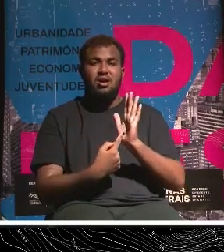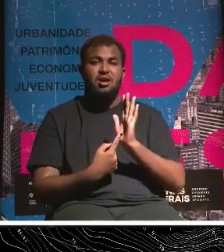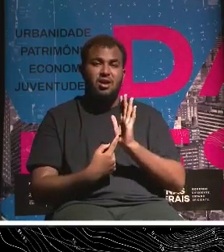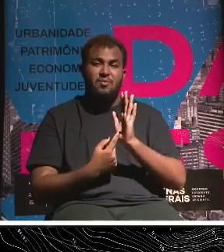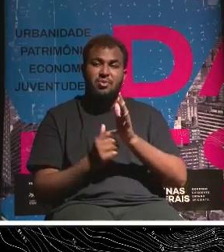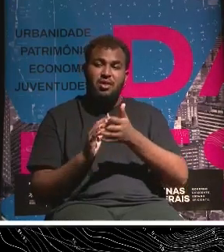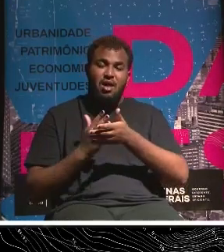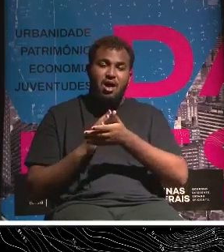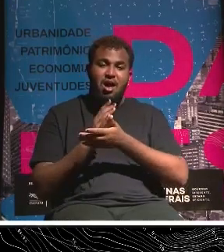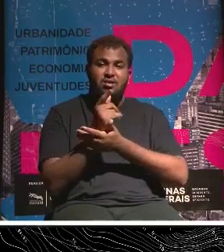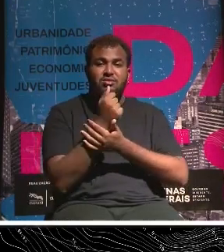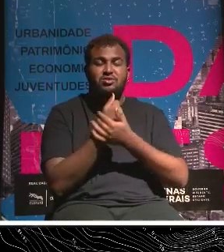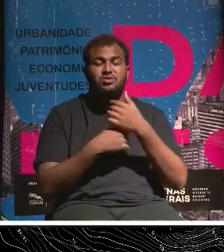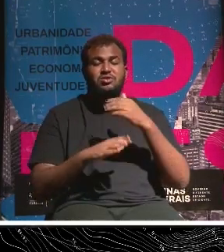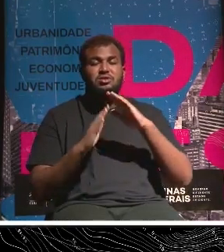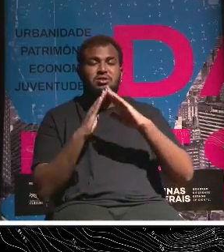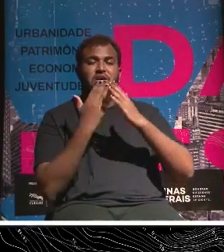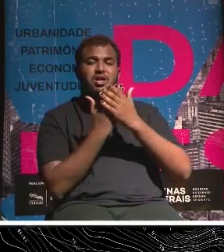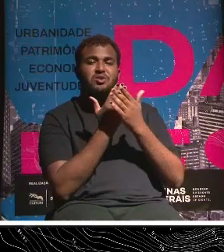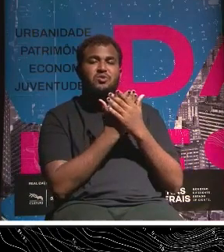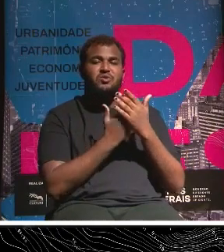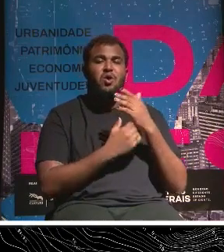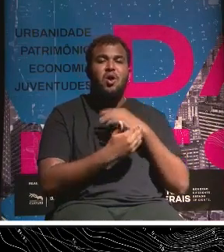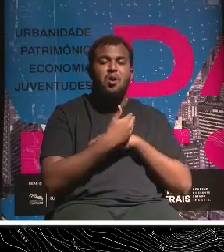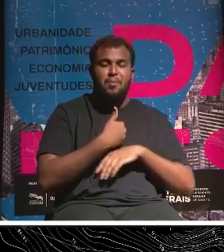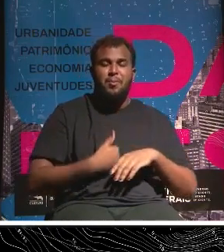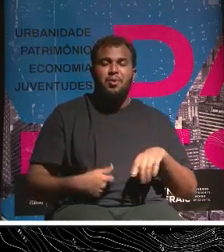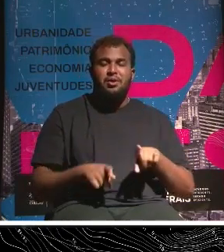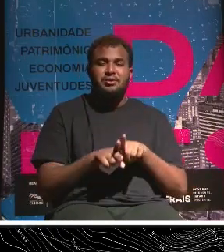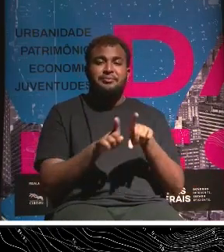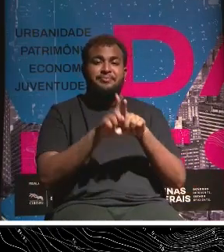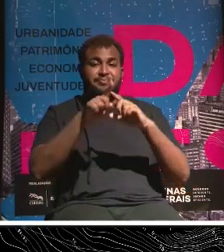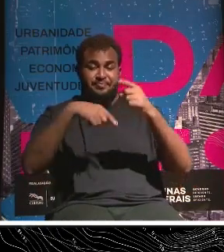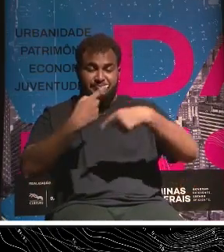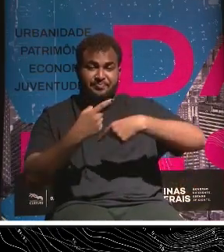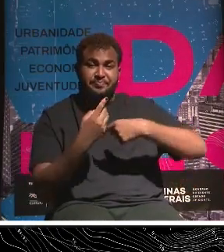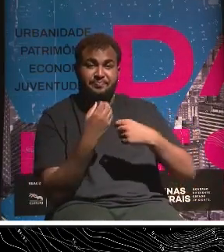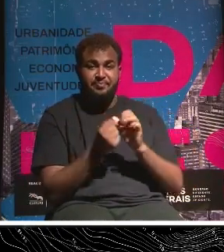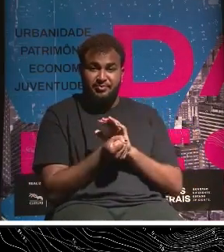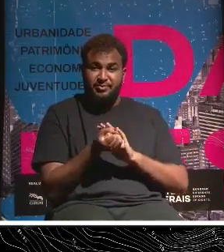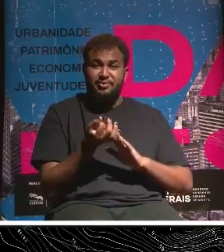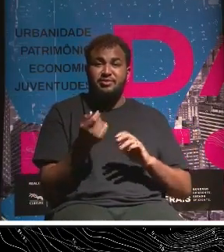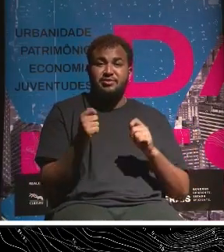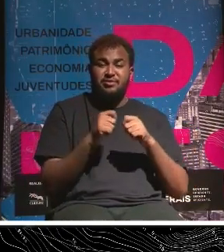a partir da escola pública, ocupando esse espaço aqui, e depois, por muitas vezes,